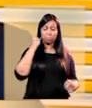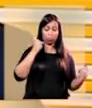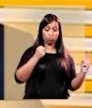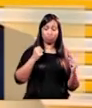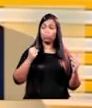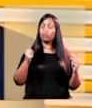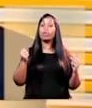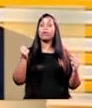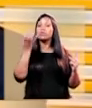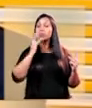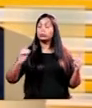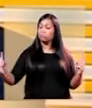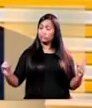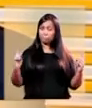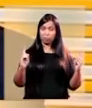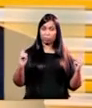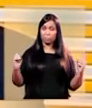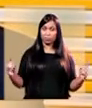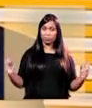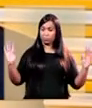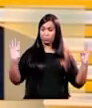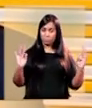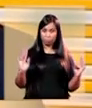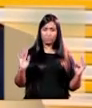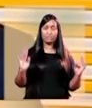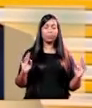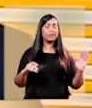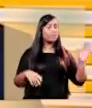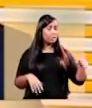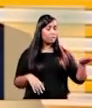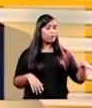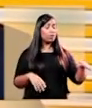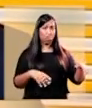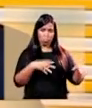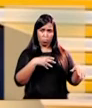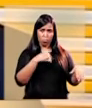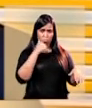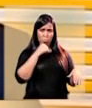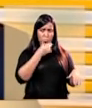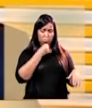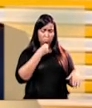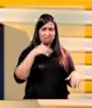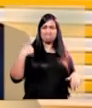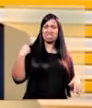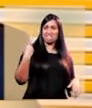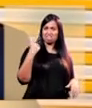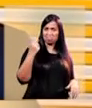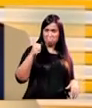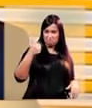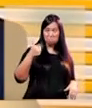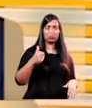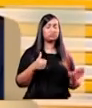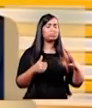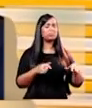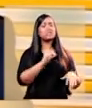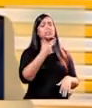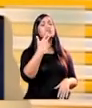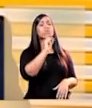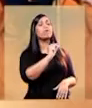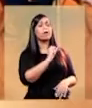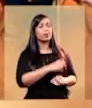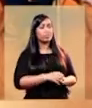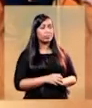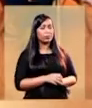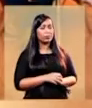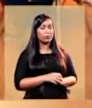E depois colocamos os adotantes. E perguntamos para o menino, já tinha ali os seus 11 anos, quem é o